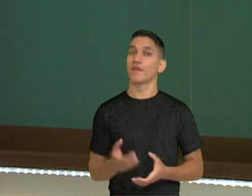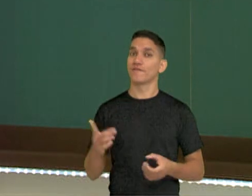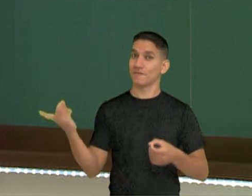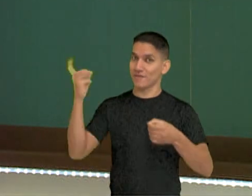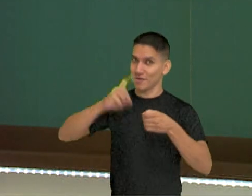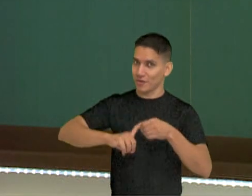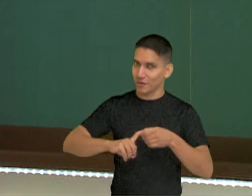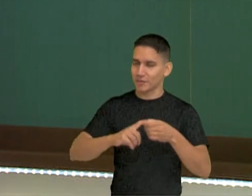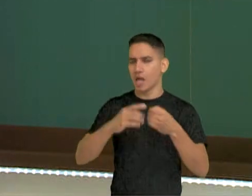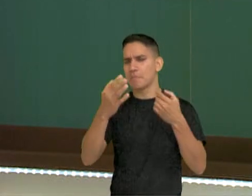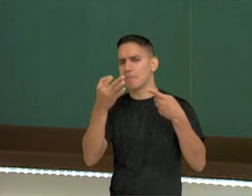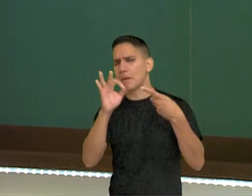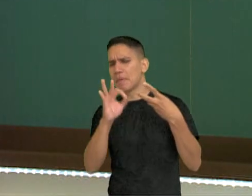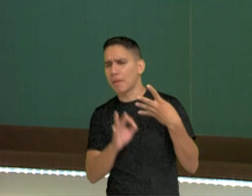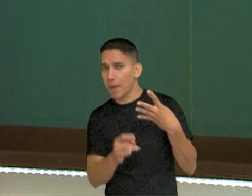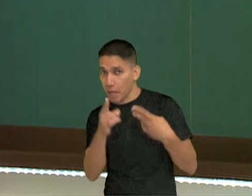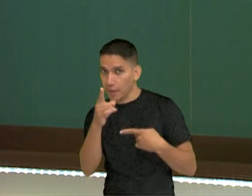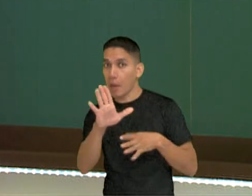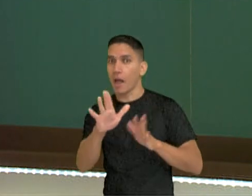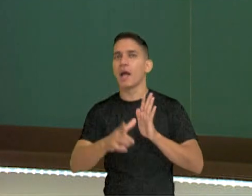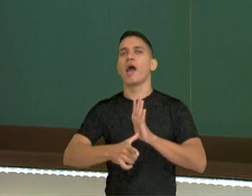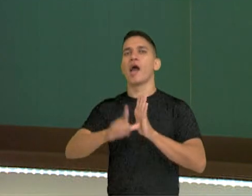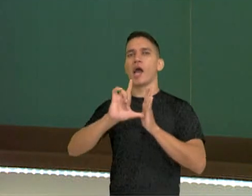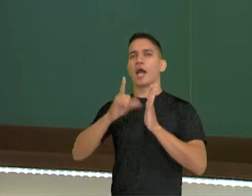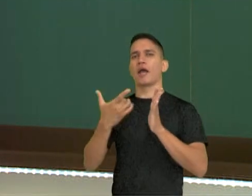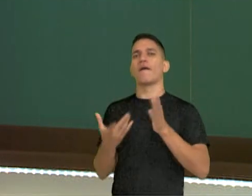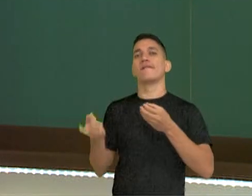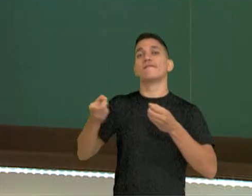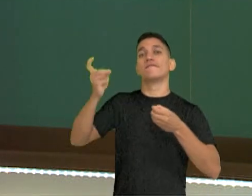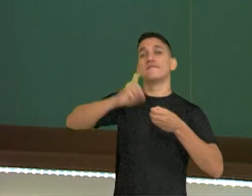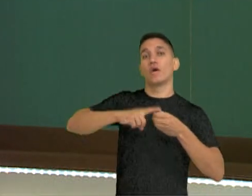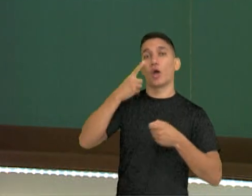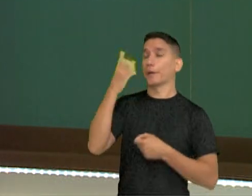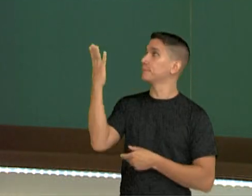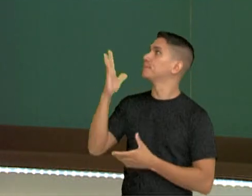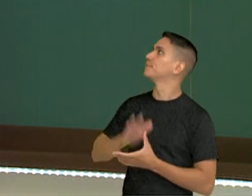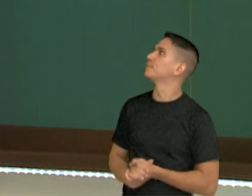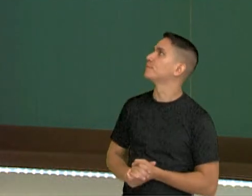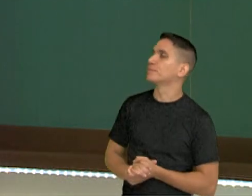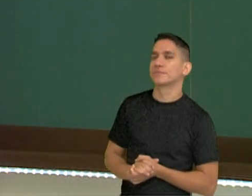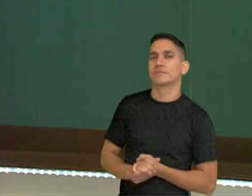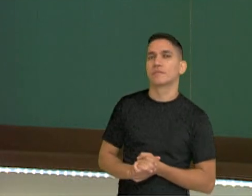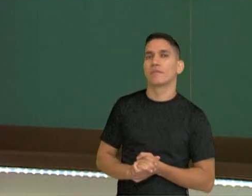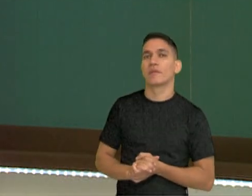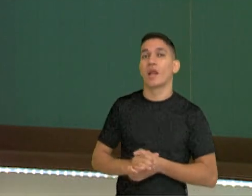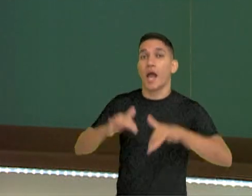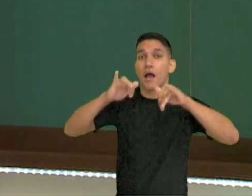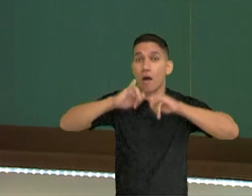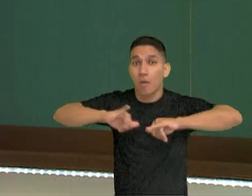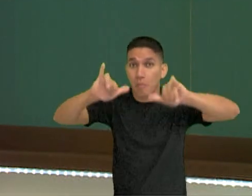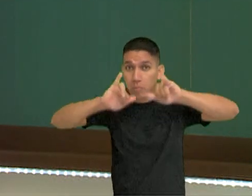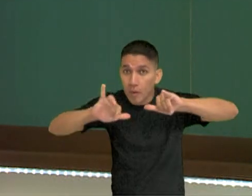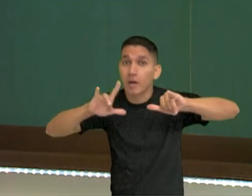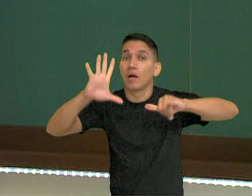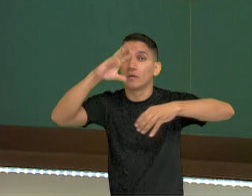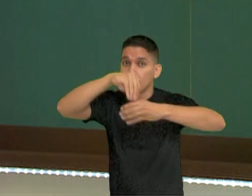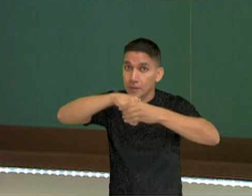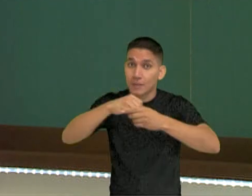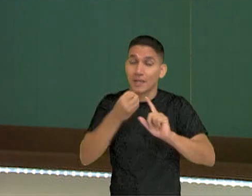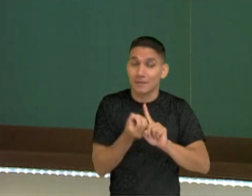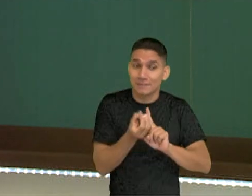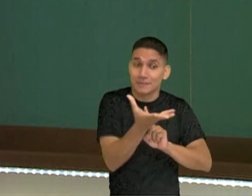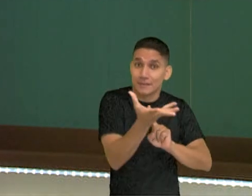voltei, conferi contigo. Antes, porém, eu quero retomar com você aqui, ó. A propaganda possui linguagem verbal